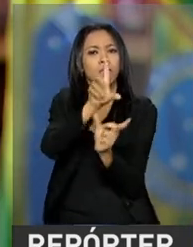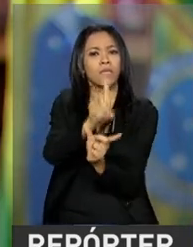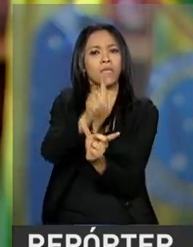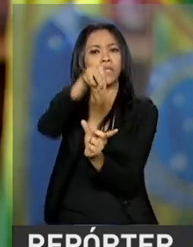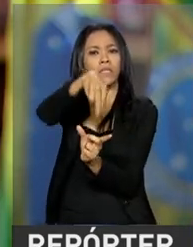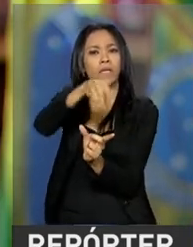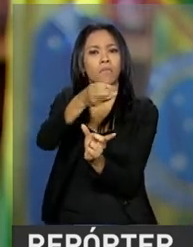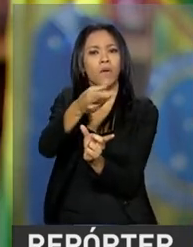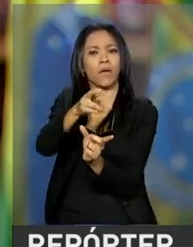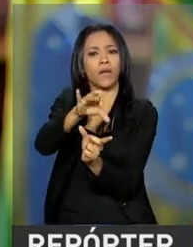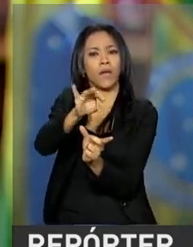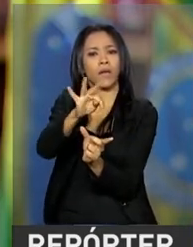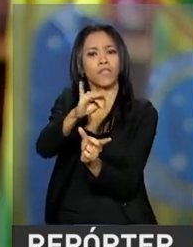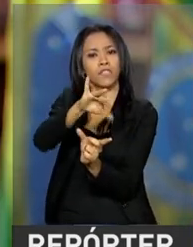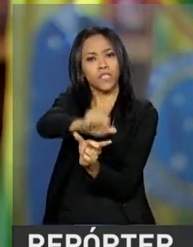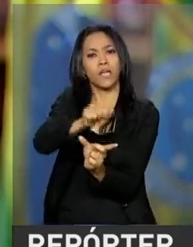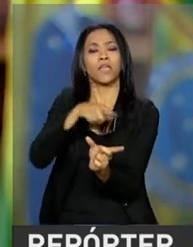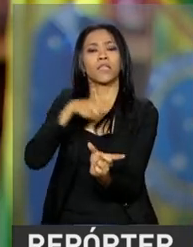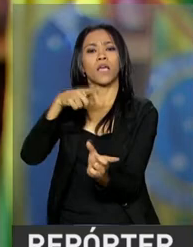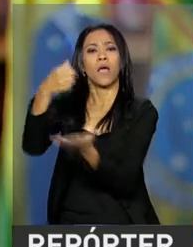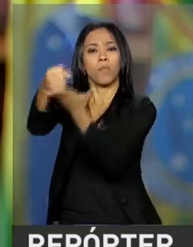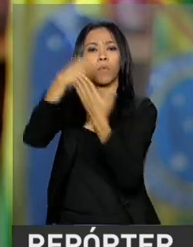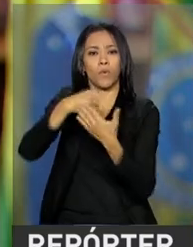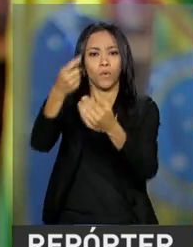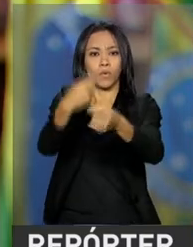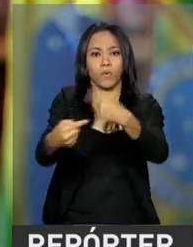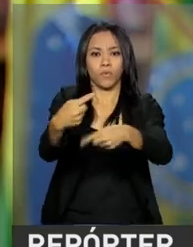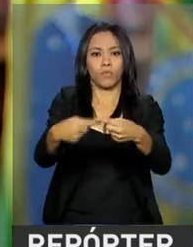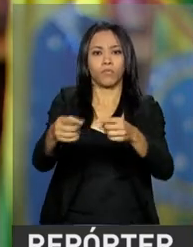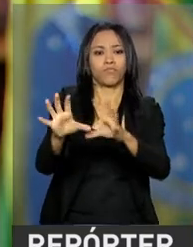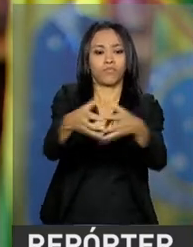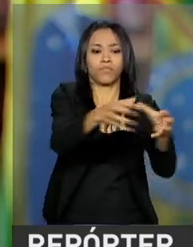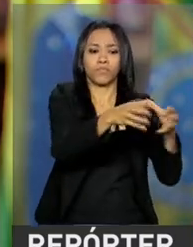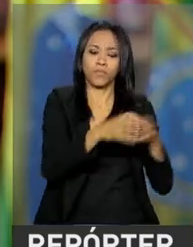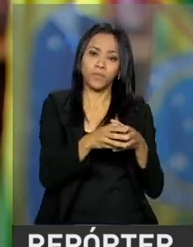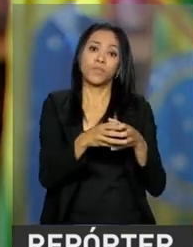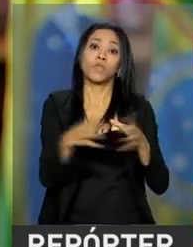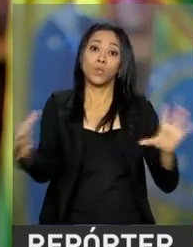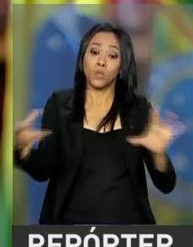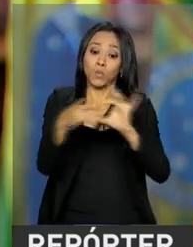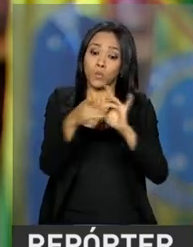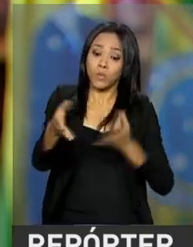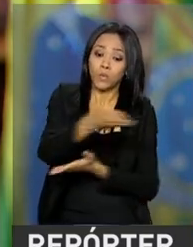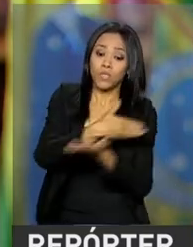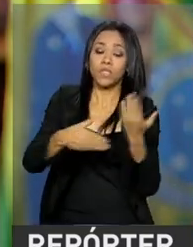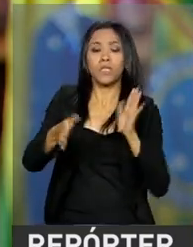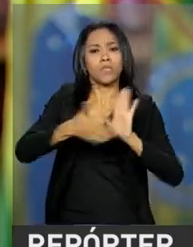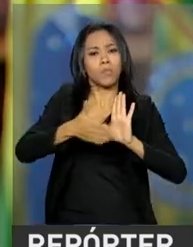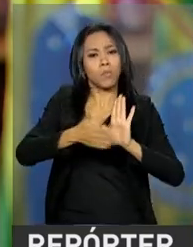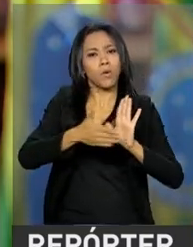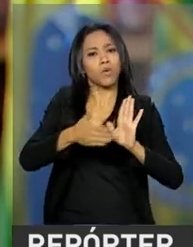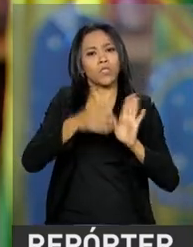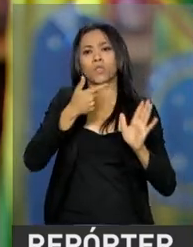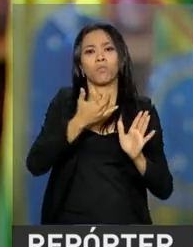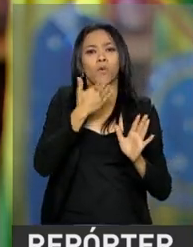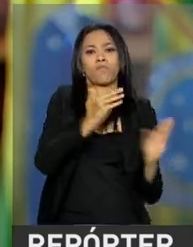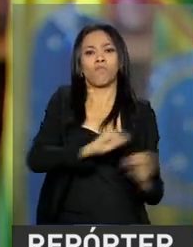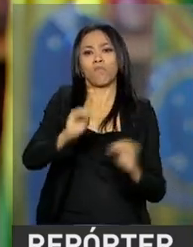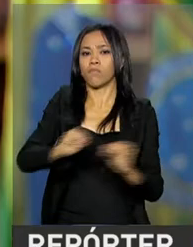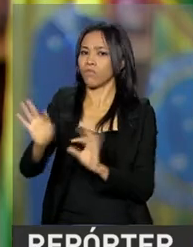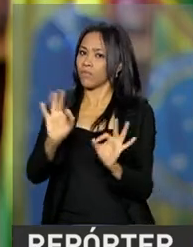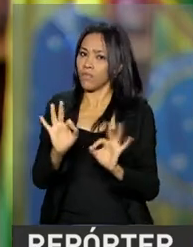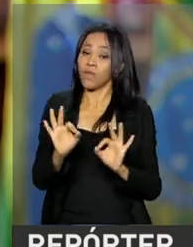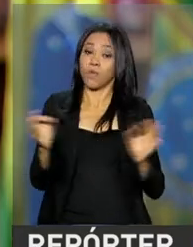conta com o apoio de uma base parlamentar unida em torno das medidas inadiáveis para transformar